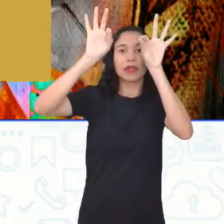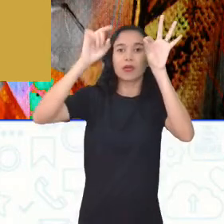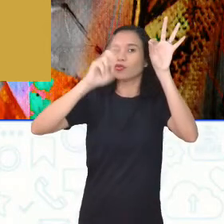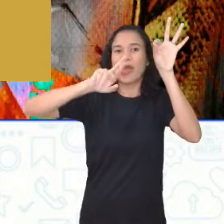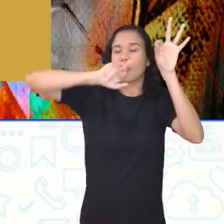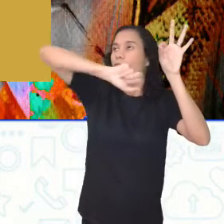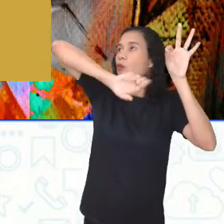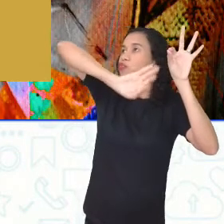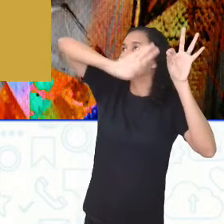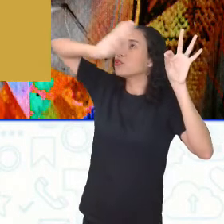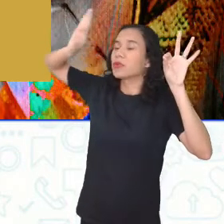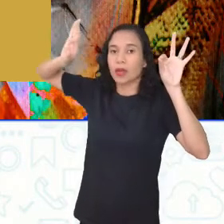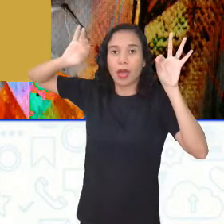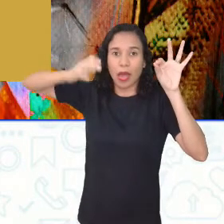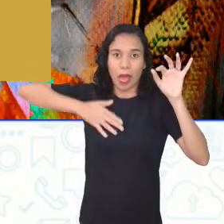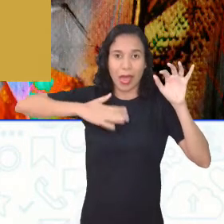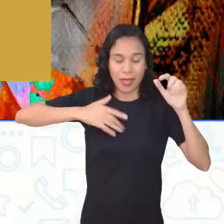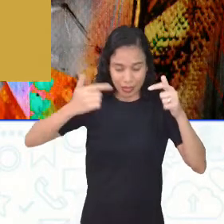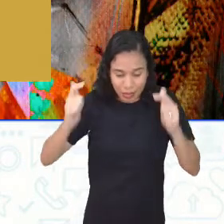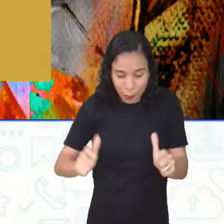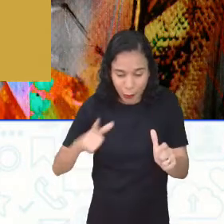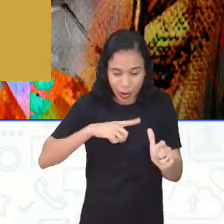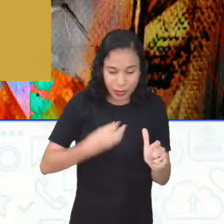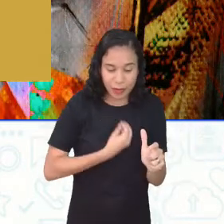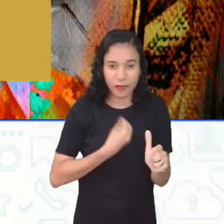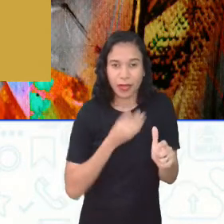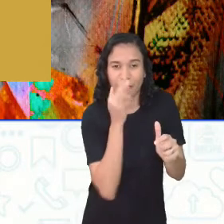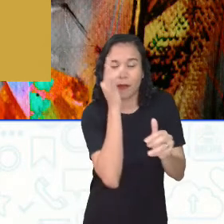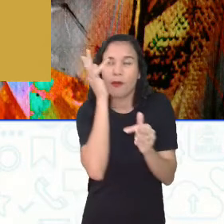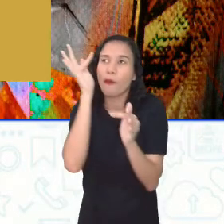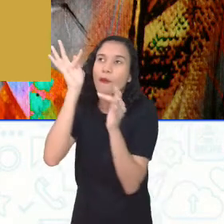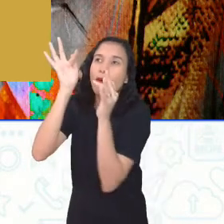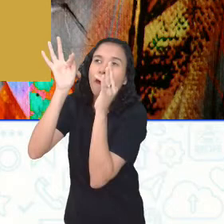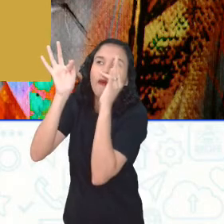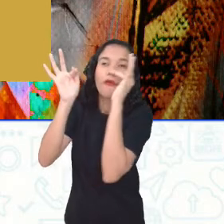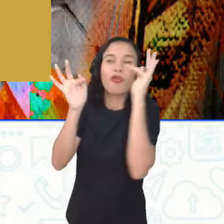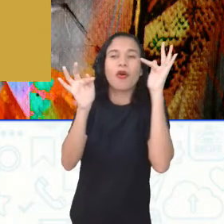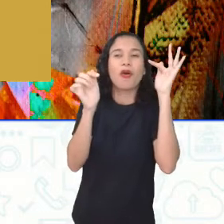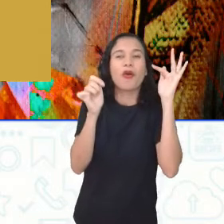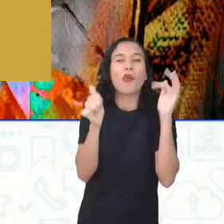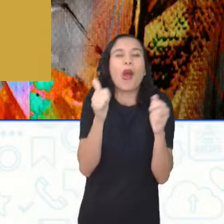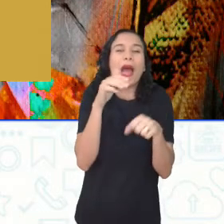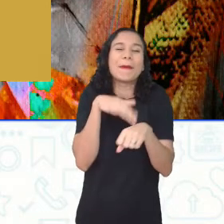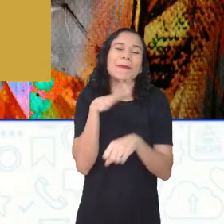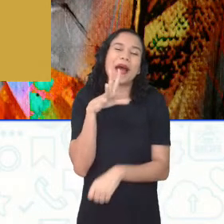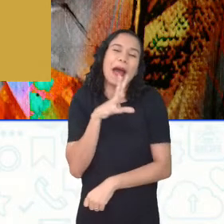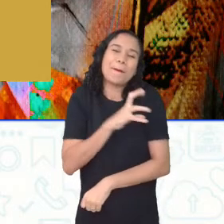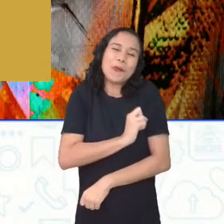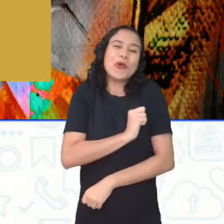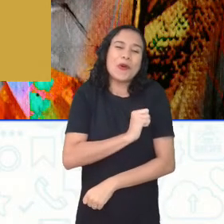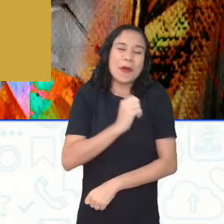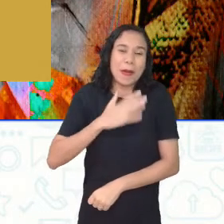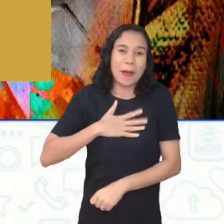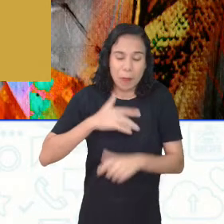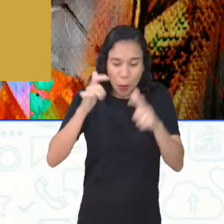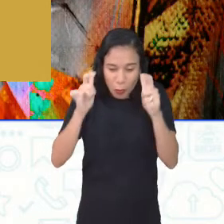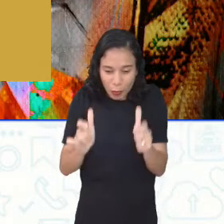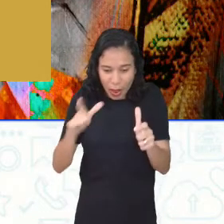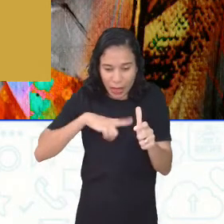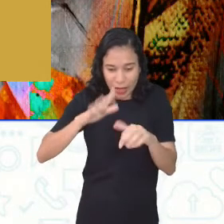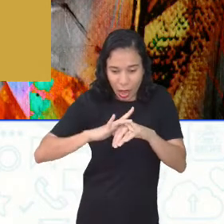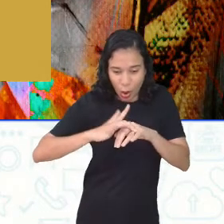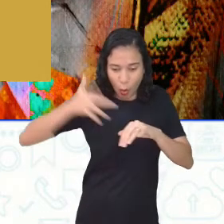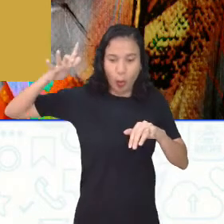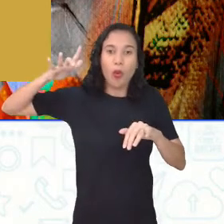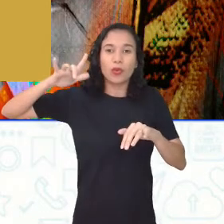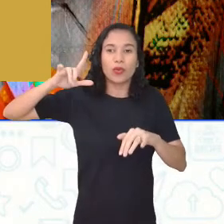como os de lá. Minha terra tem mais rosas e quase que mais amores. Minha terra tem mais ouro,